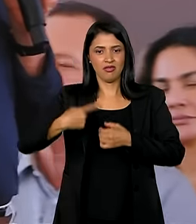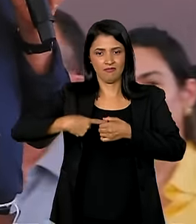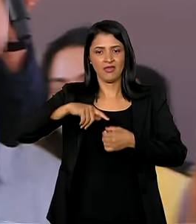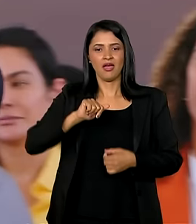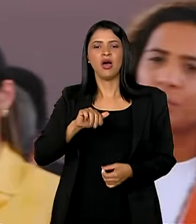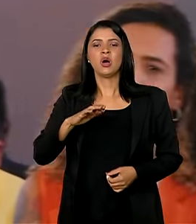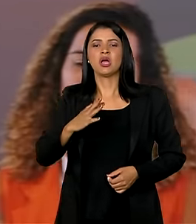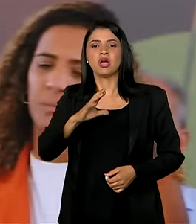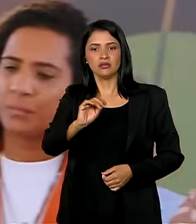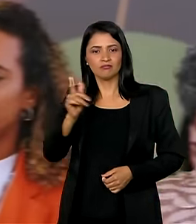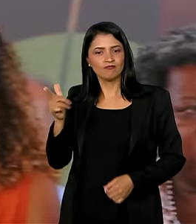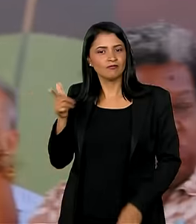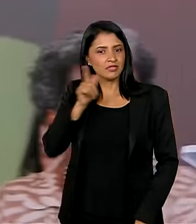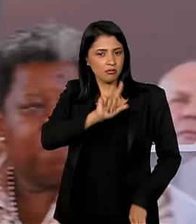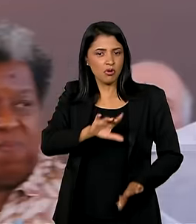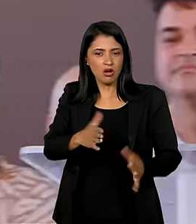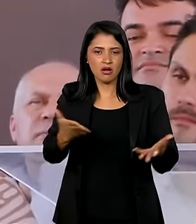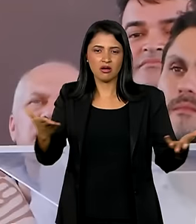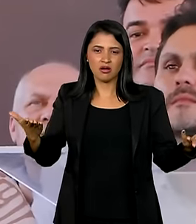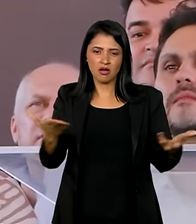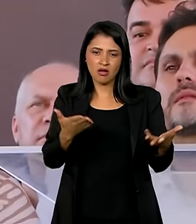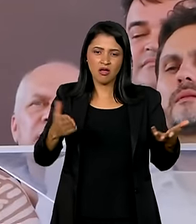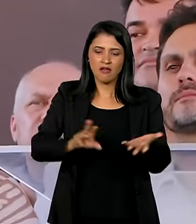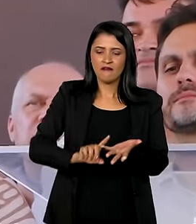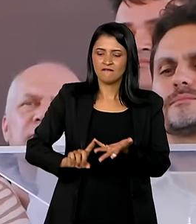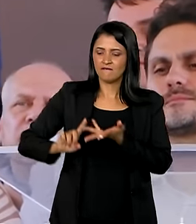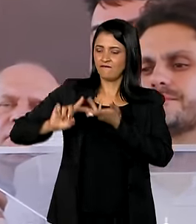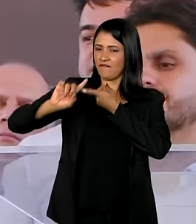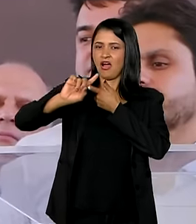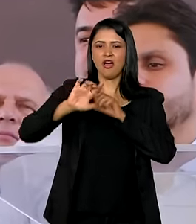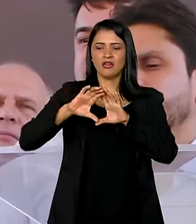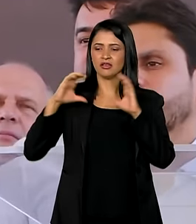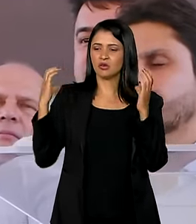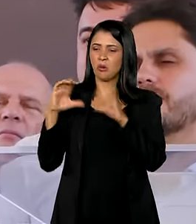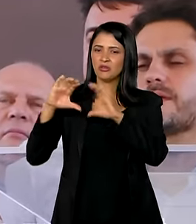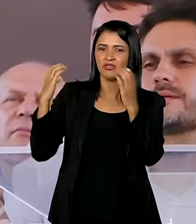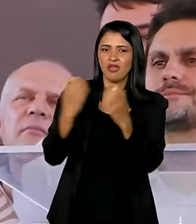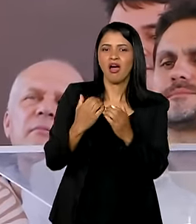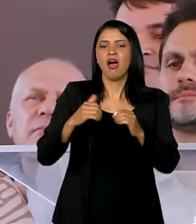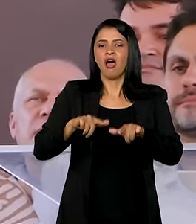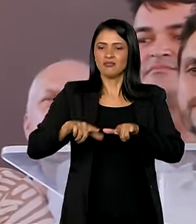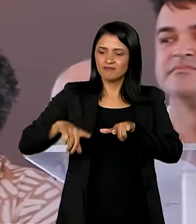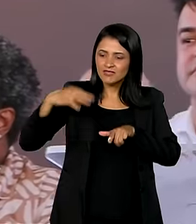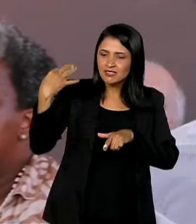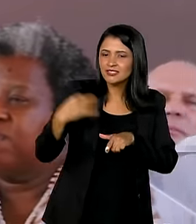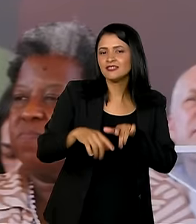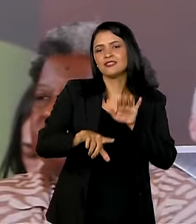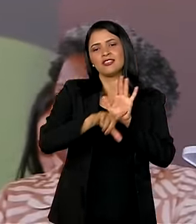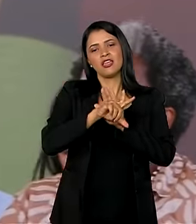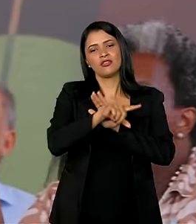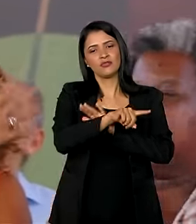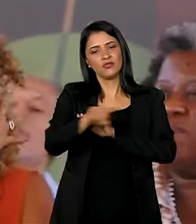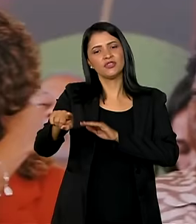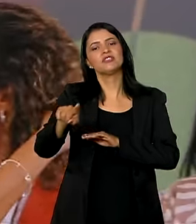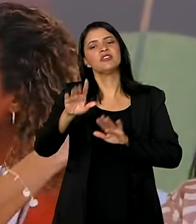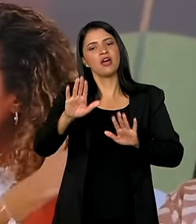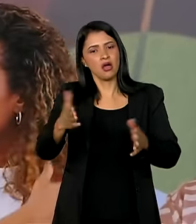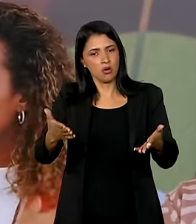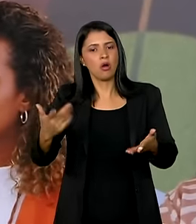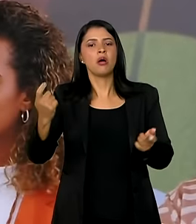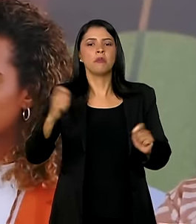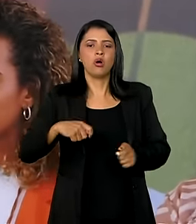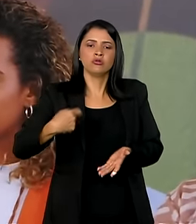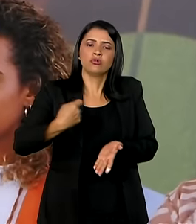nós conseguimos legalizar as centenas de comunidades, agora vocês passam a nos